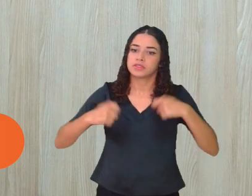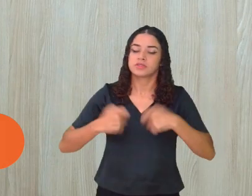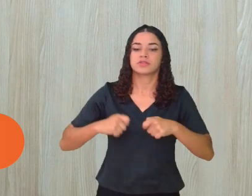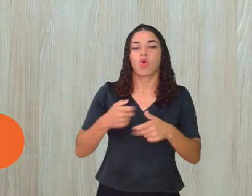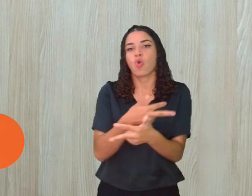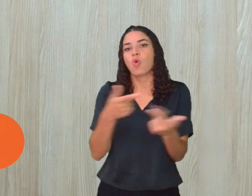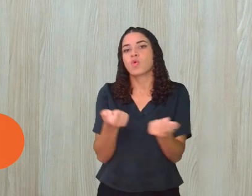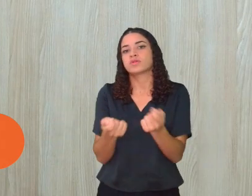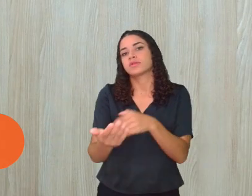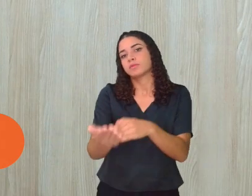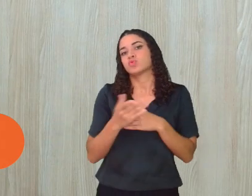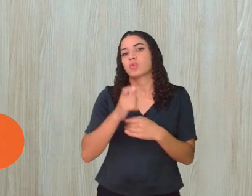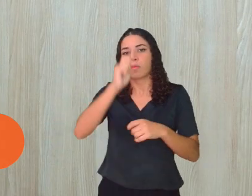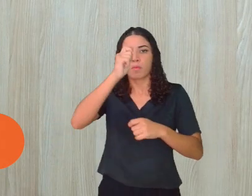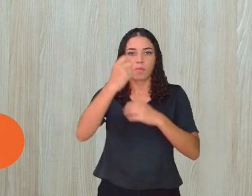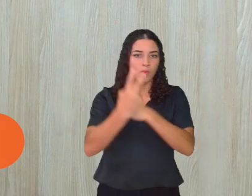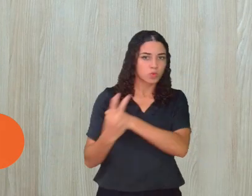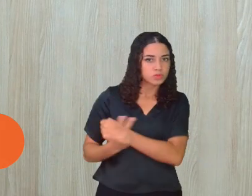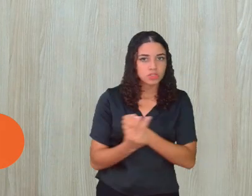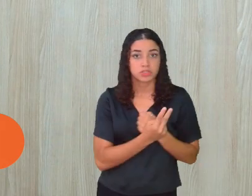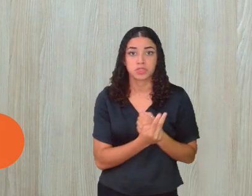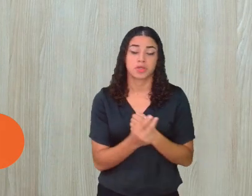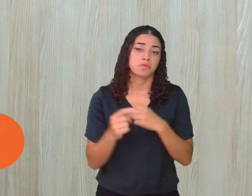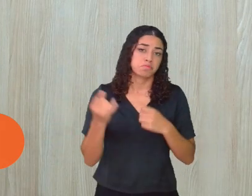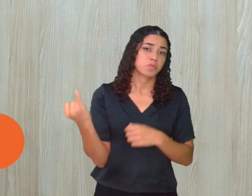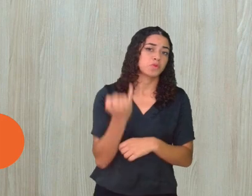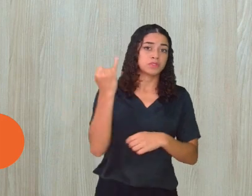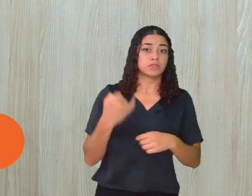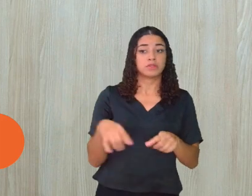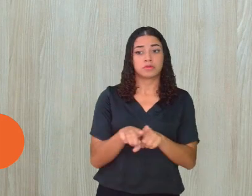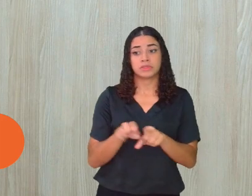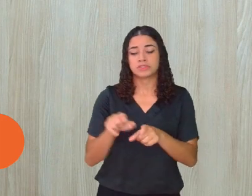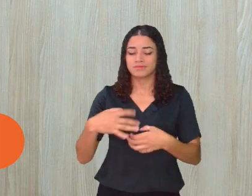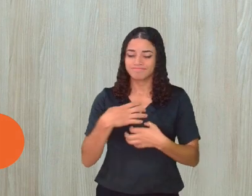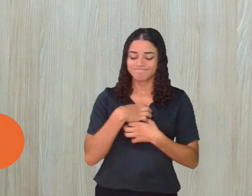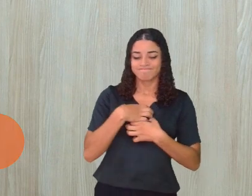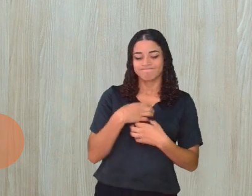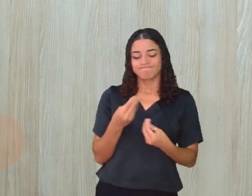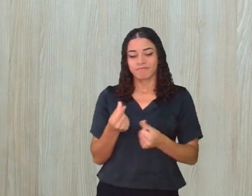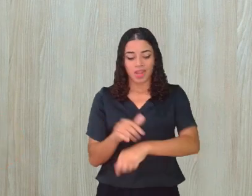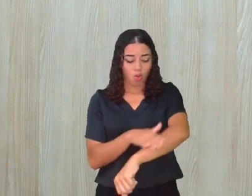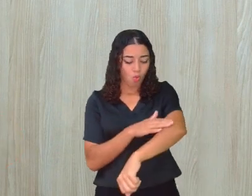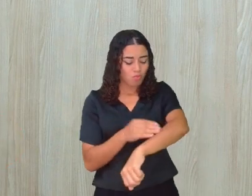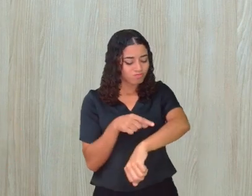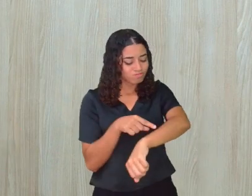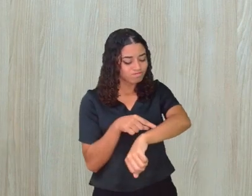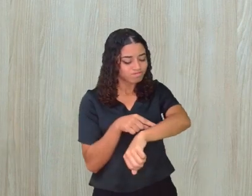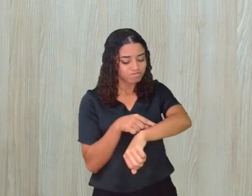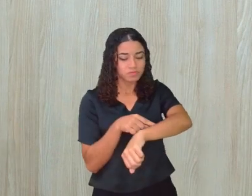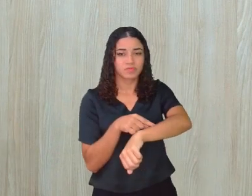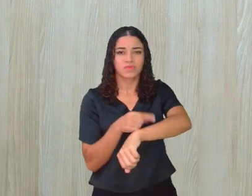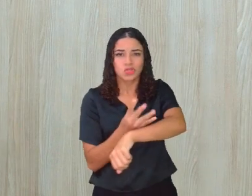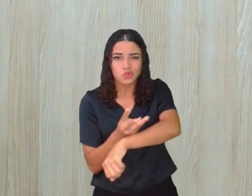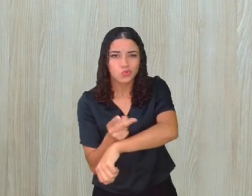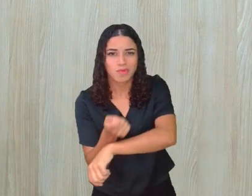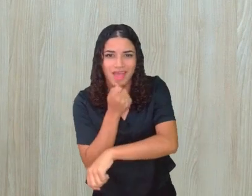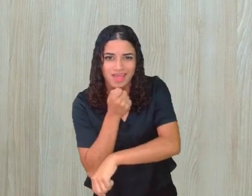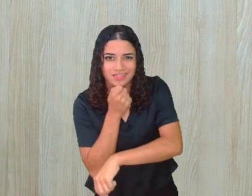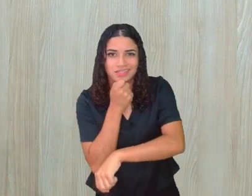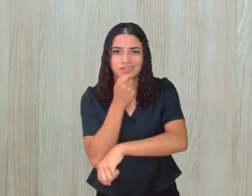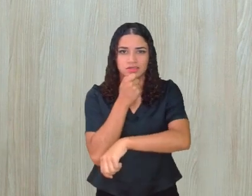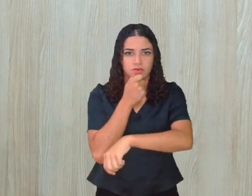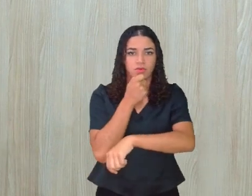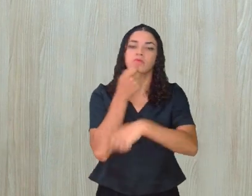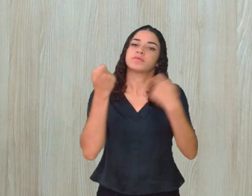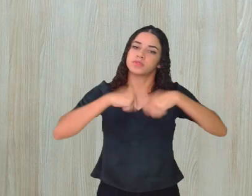muito importante. E qualquer sintoma, procurar os postinhos de saúde, uma mancha que não cicatriza, um sinal que mudou